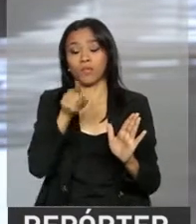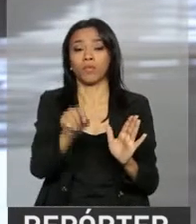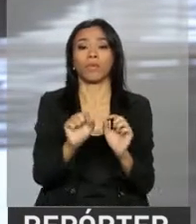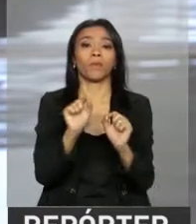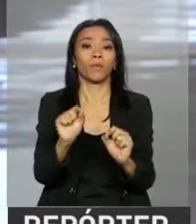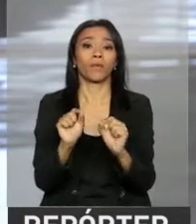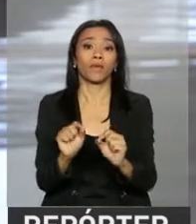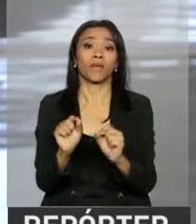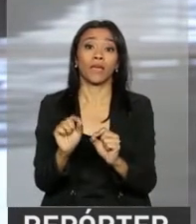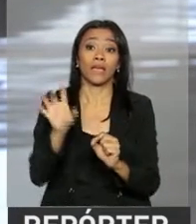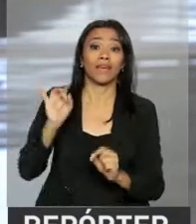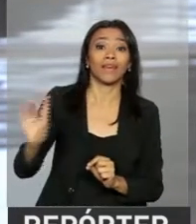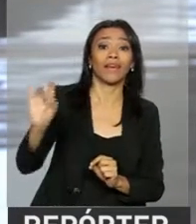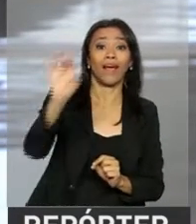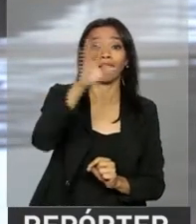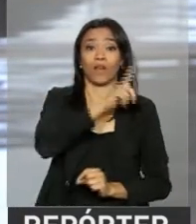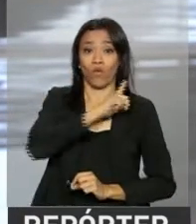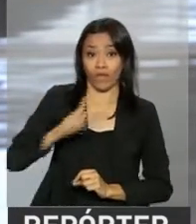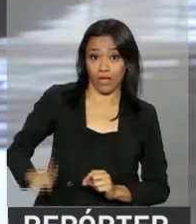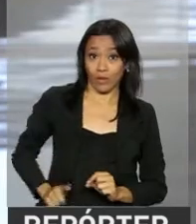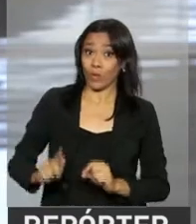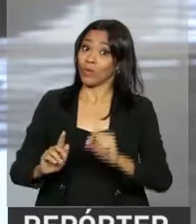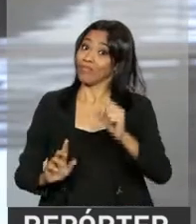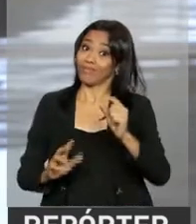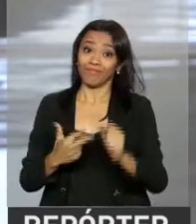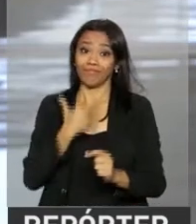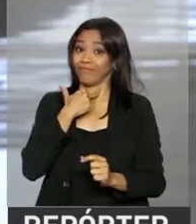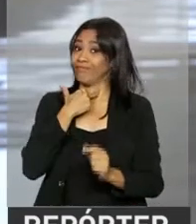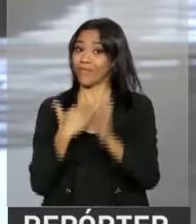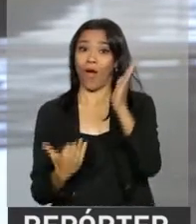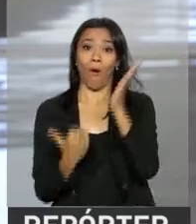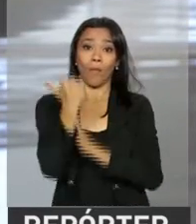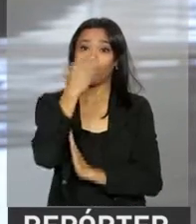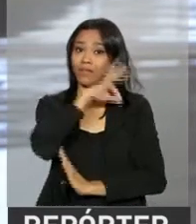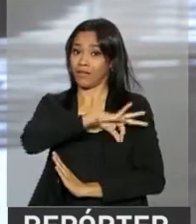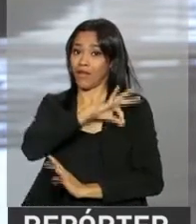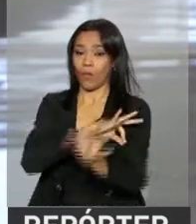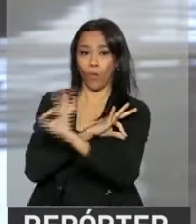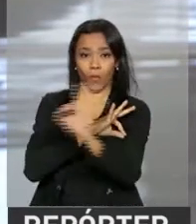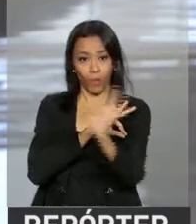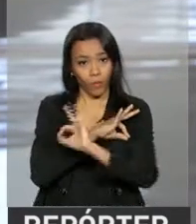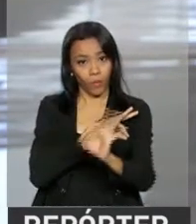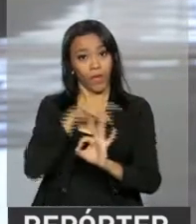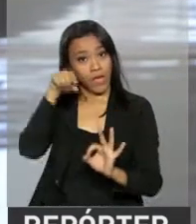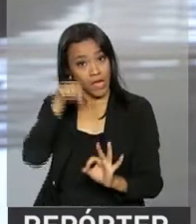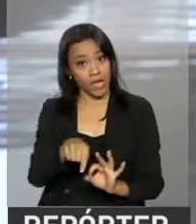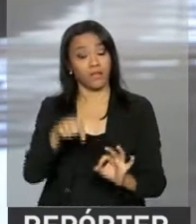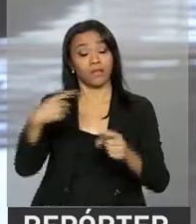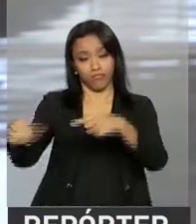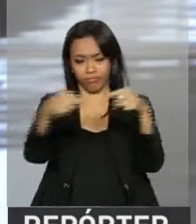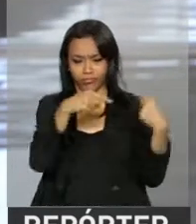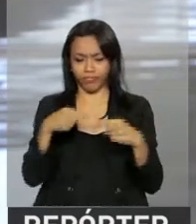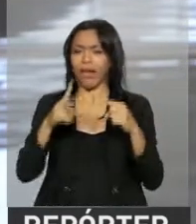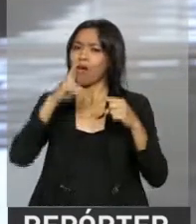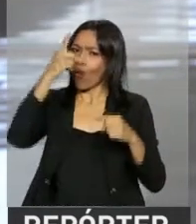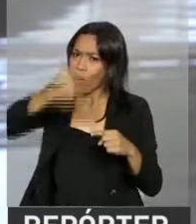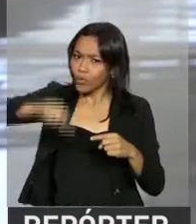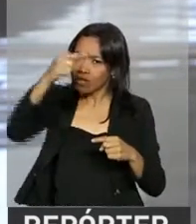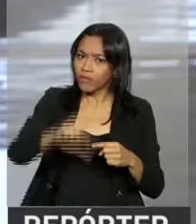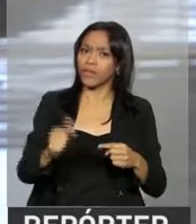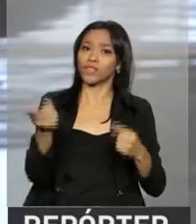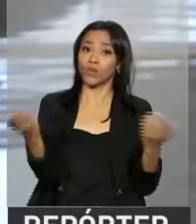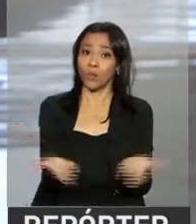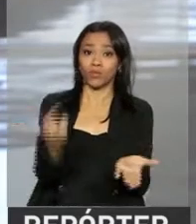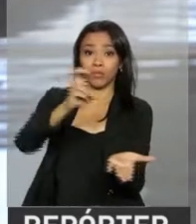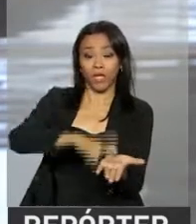aos governadores concedeu em aumentos reais ao funcionalismo público esse debate a gente lembra ele vai ser retomado ainda na